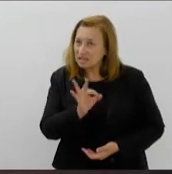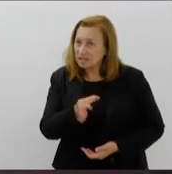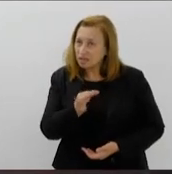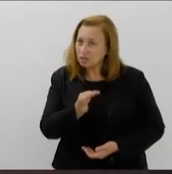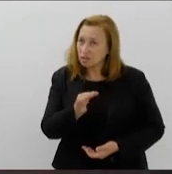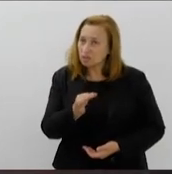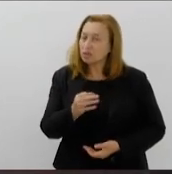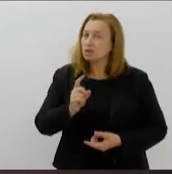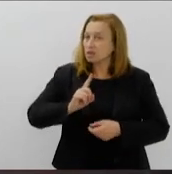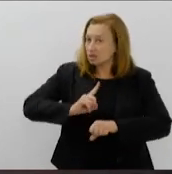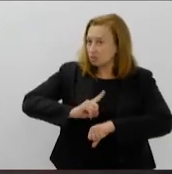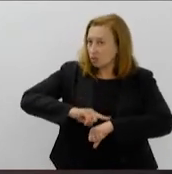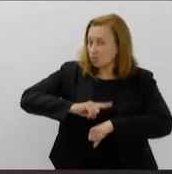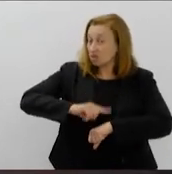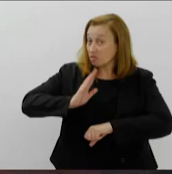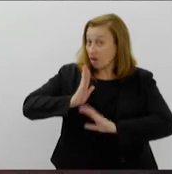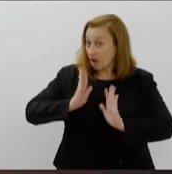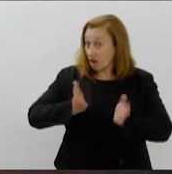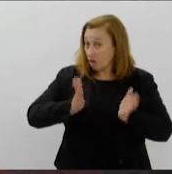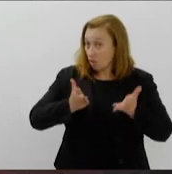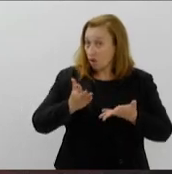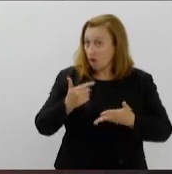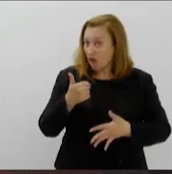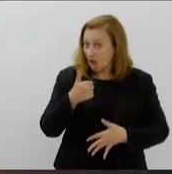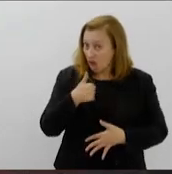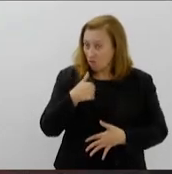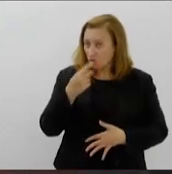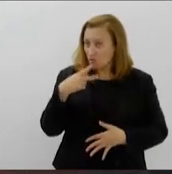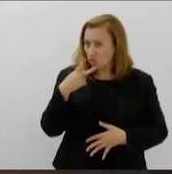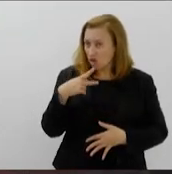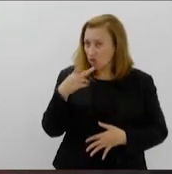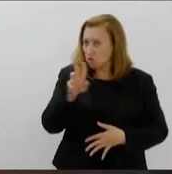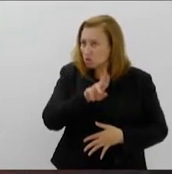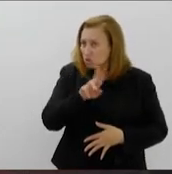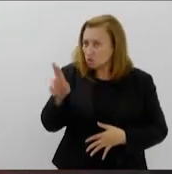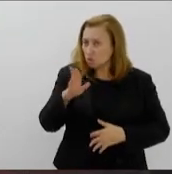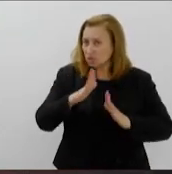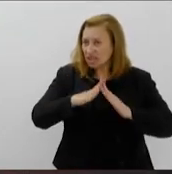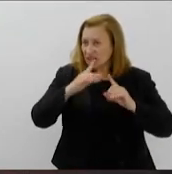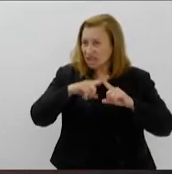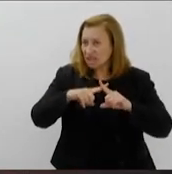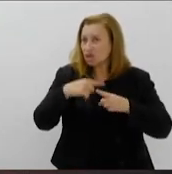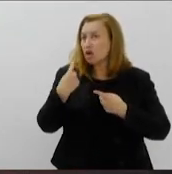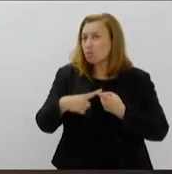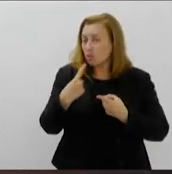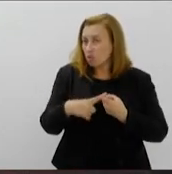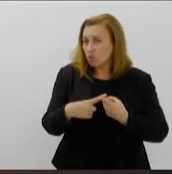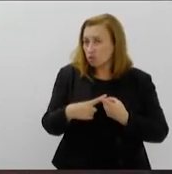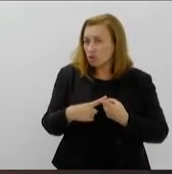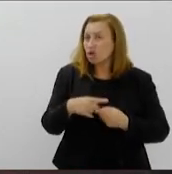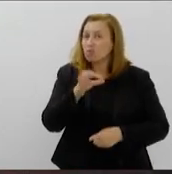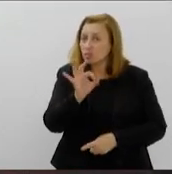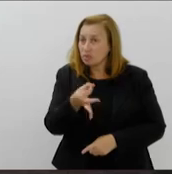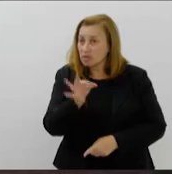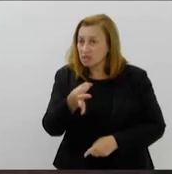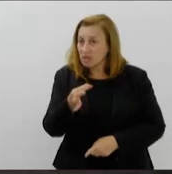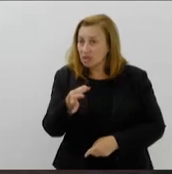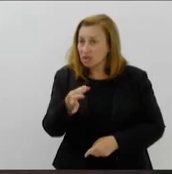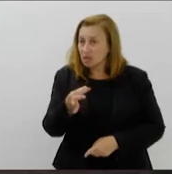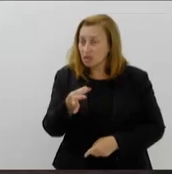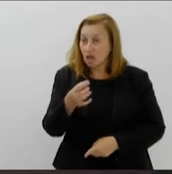que neste momento aqui agora, eu não estou falando em nome da igreja, porque, por óbvio, eu não